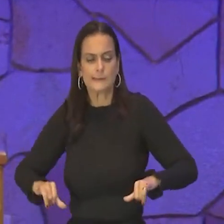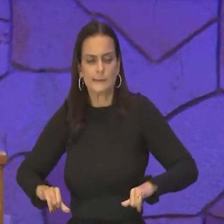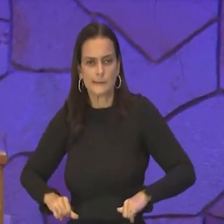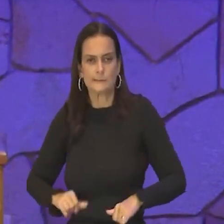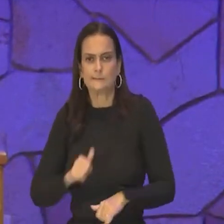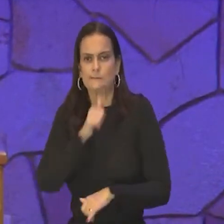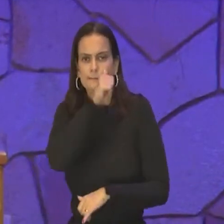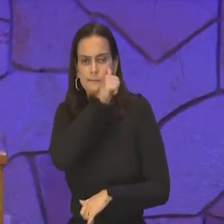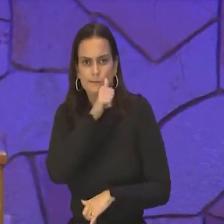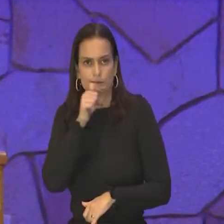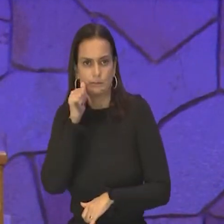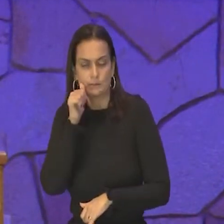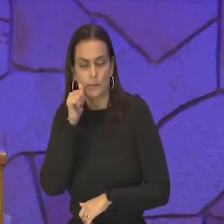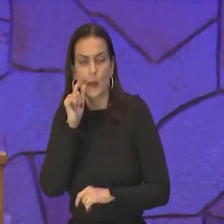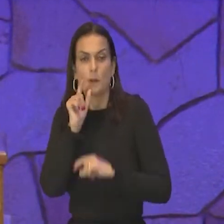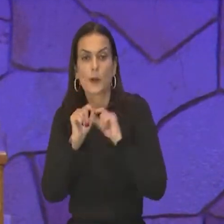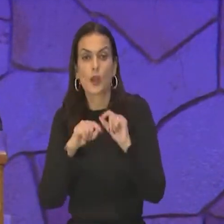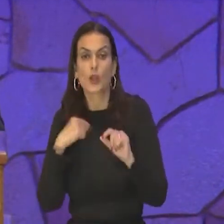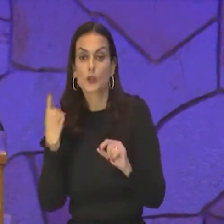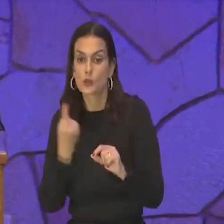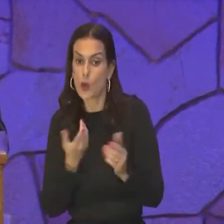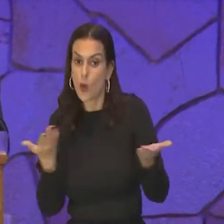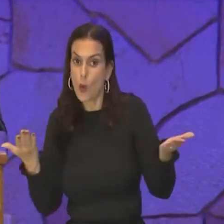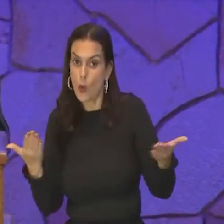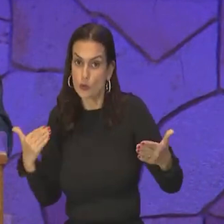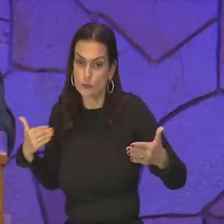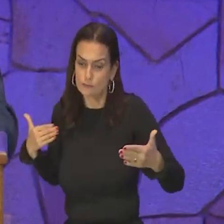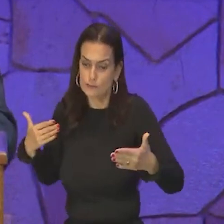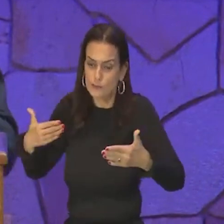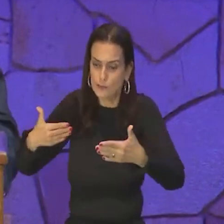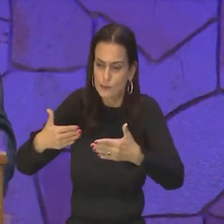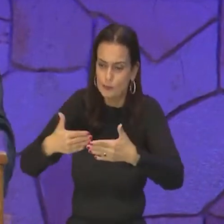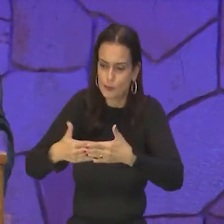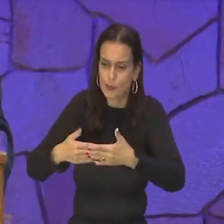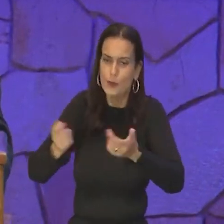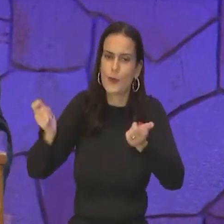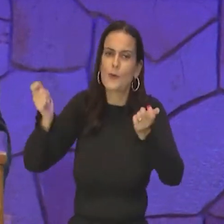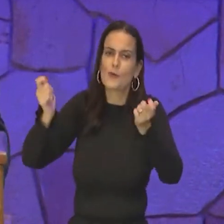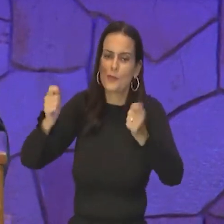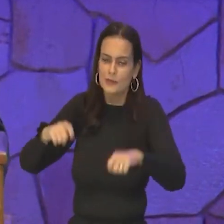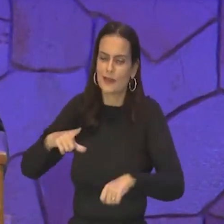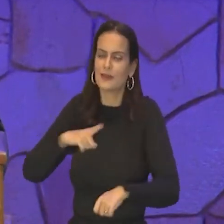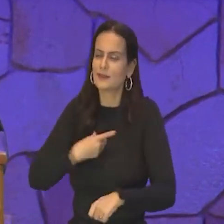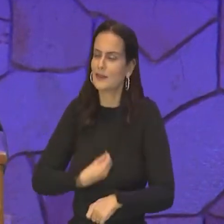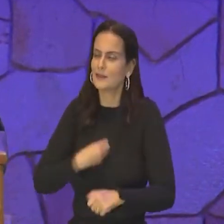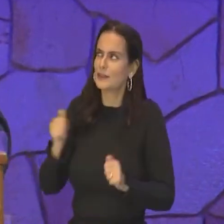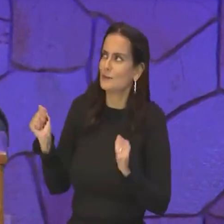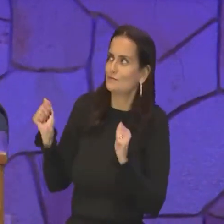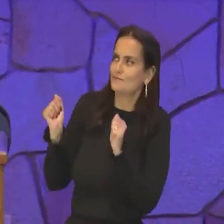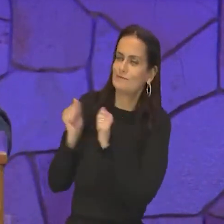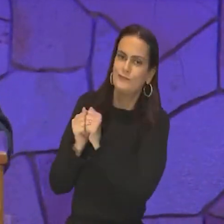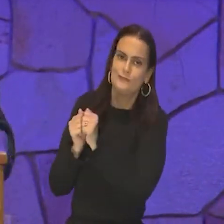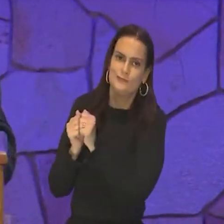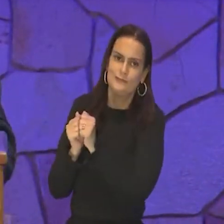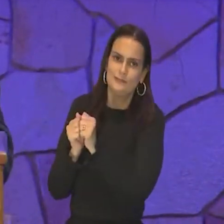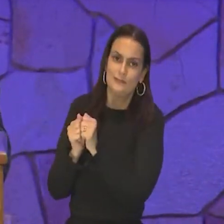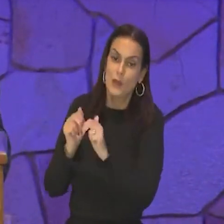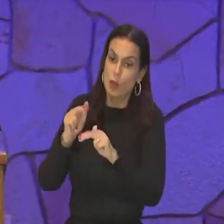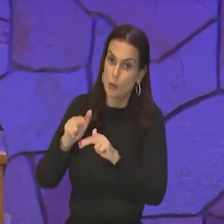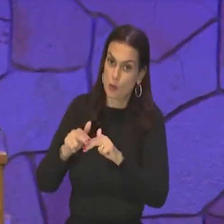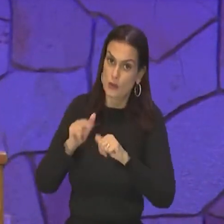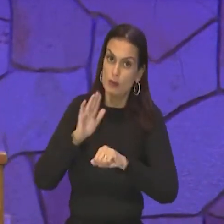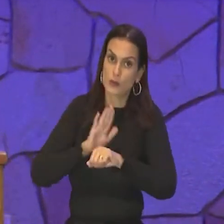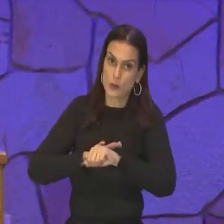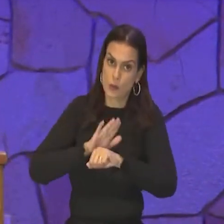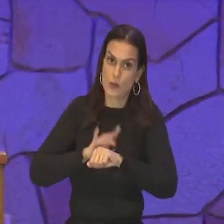sacrificou para que nós hoje pudéssemos desfrutar da sua presença. Por isso que é um momento muito